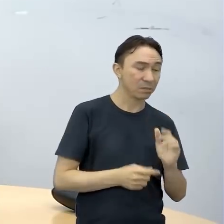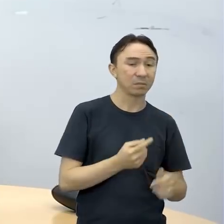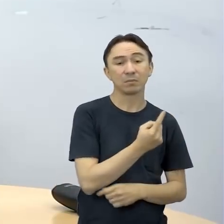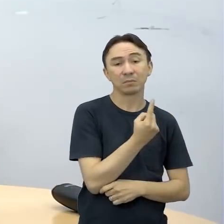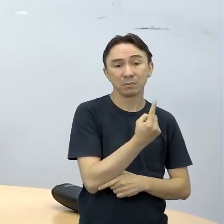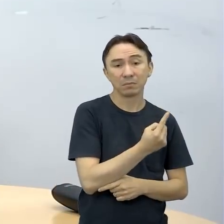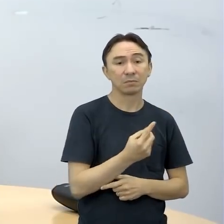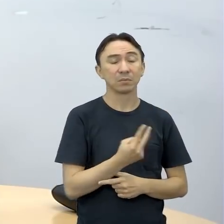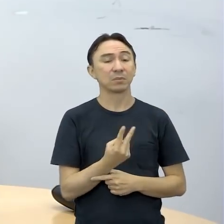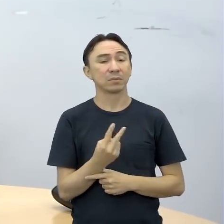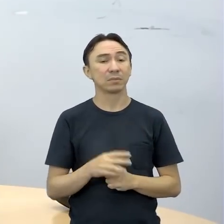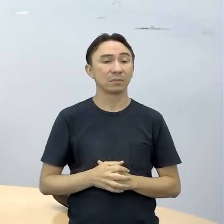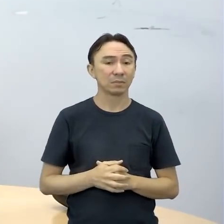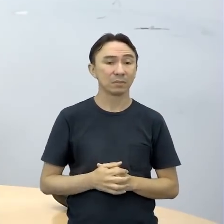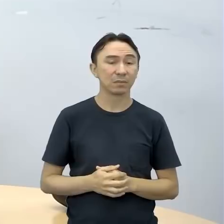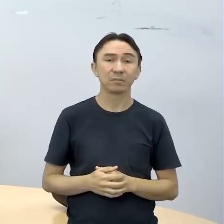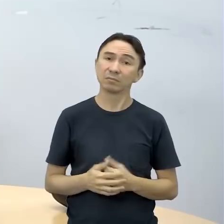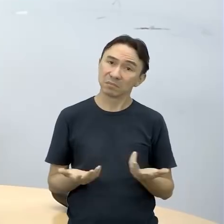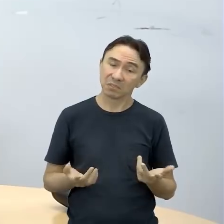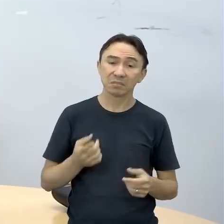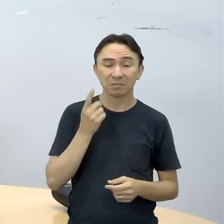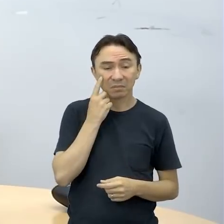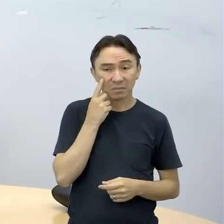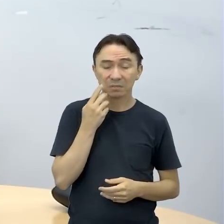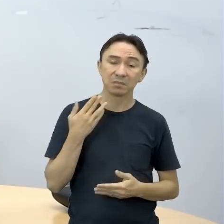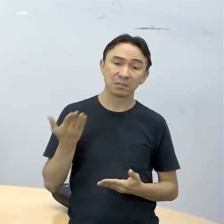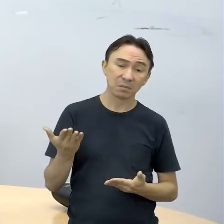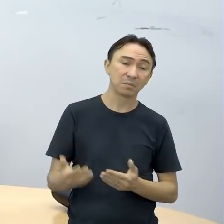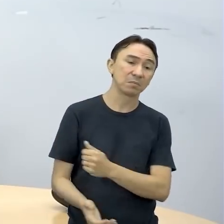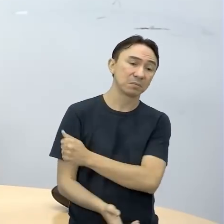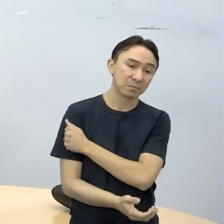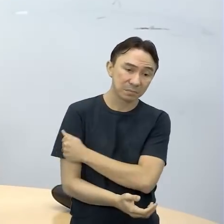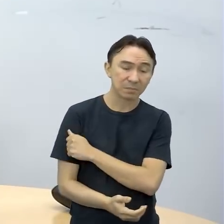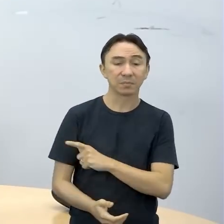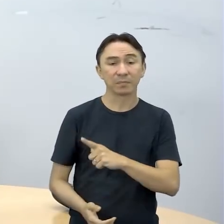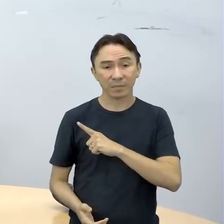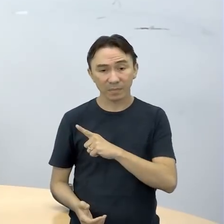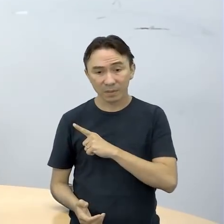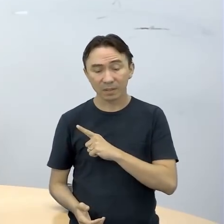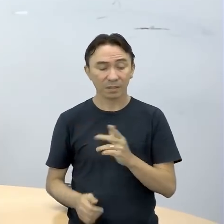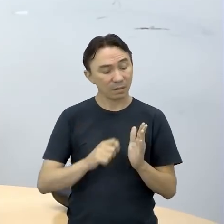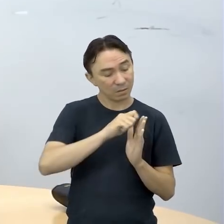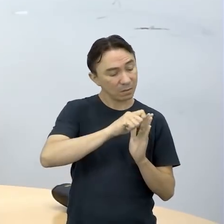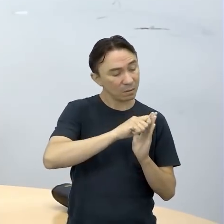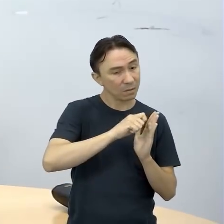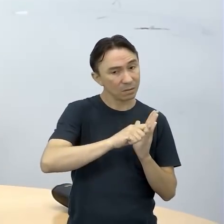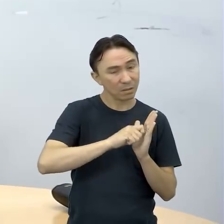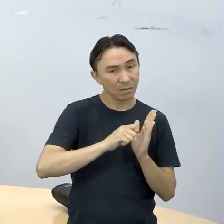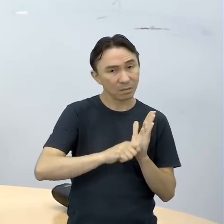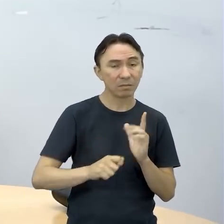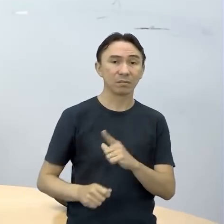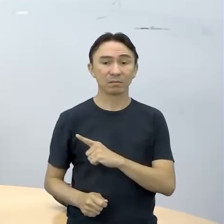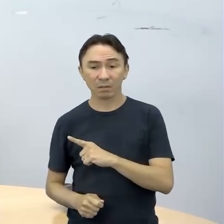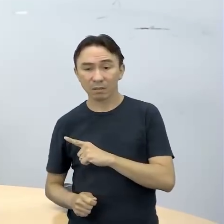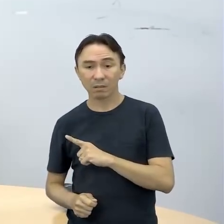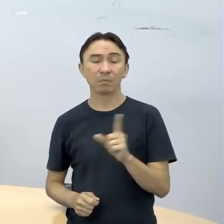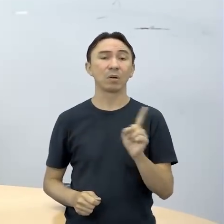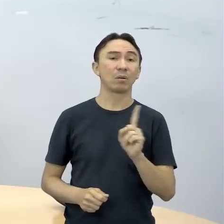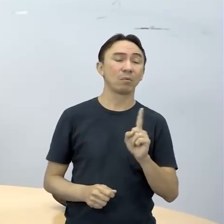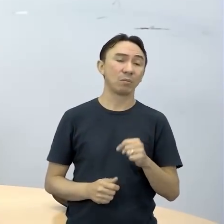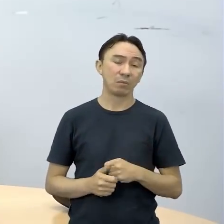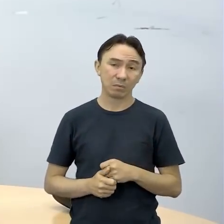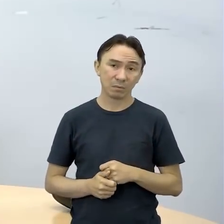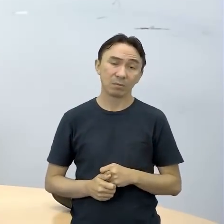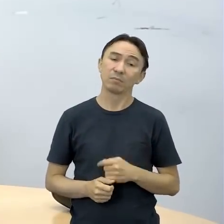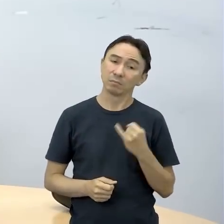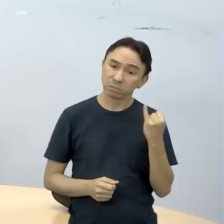estar monitorando se o estudante tem essas anotações no diário de bordo, se ele tem o registro. Isso pode servir, né,